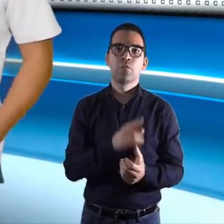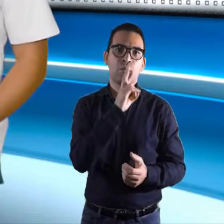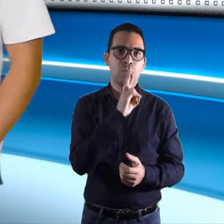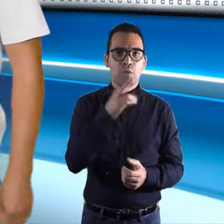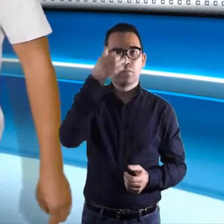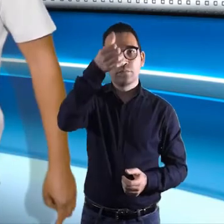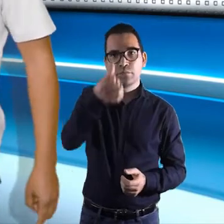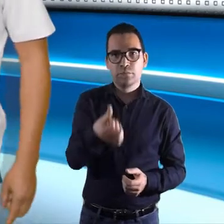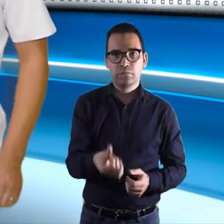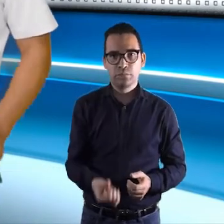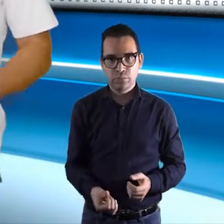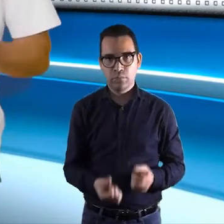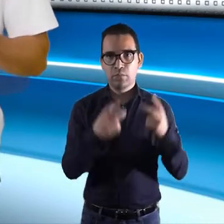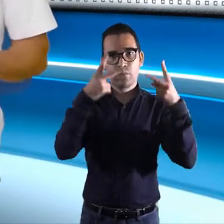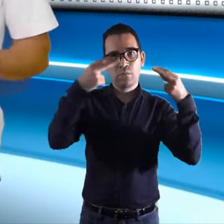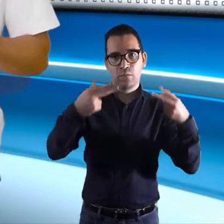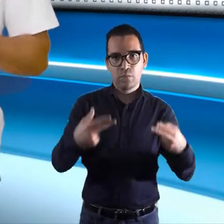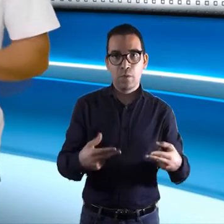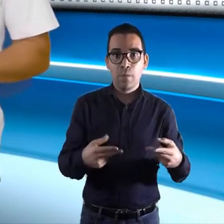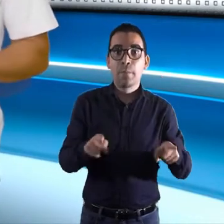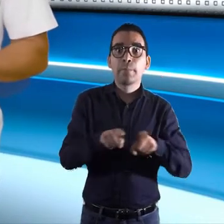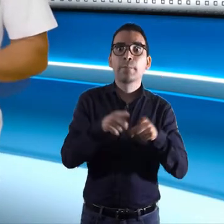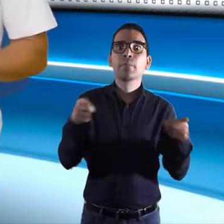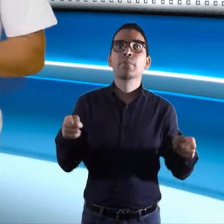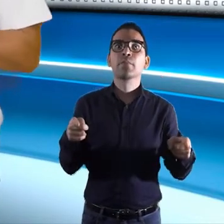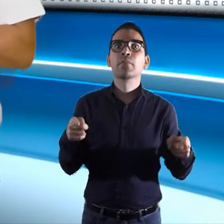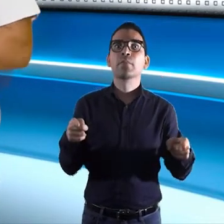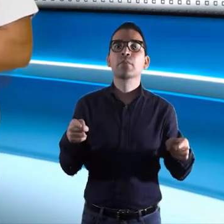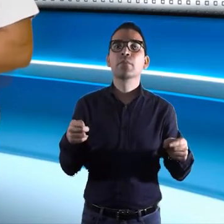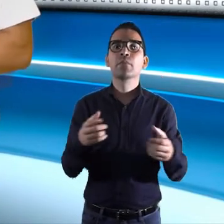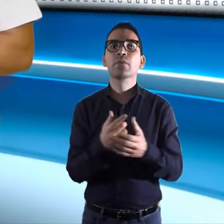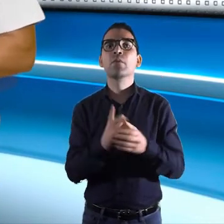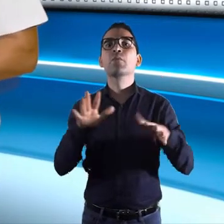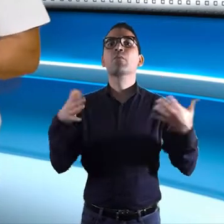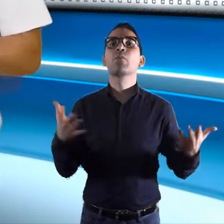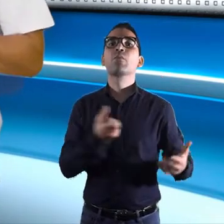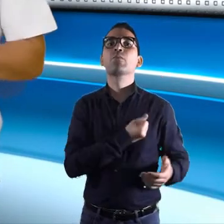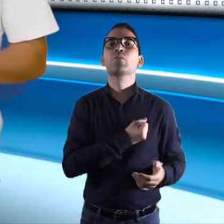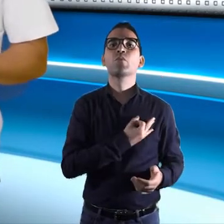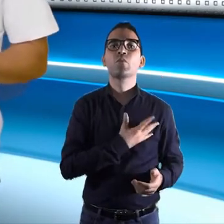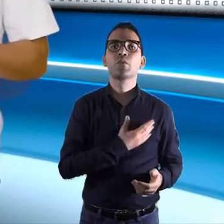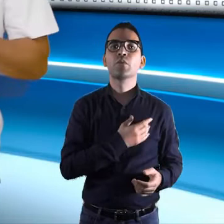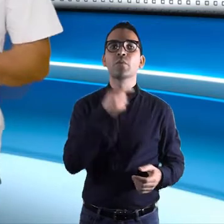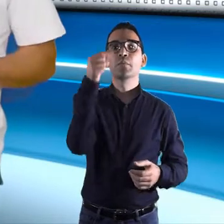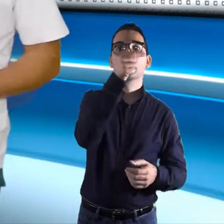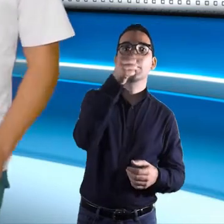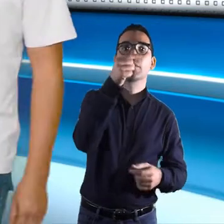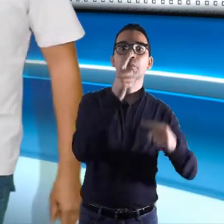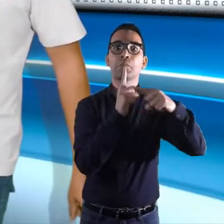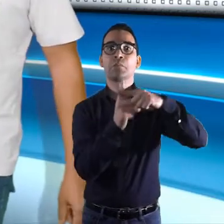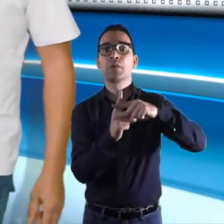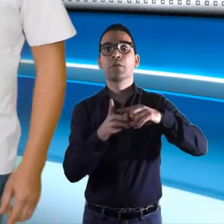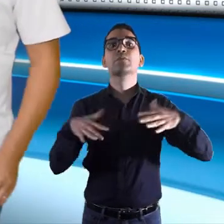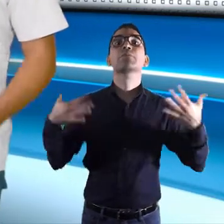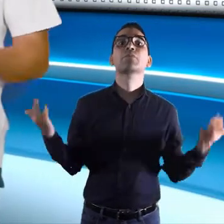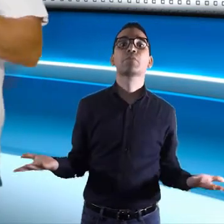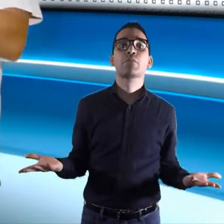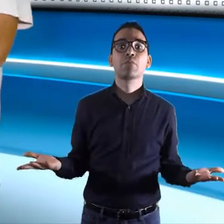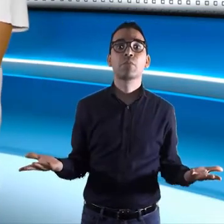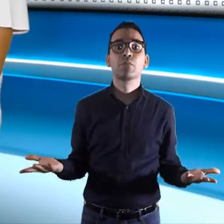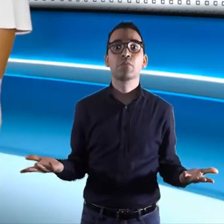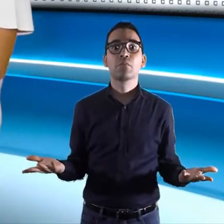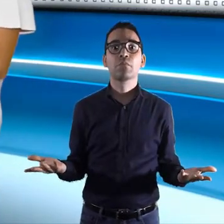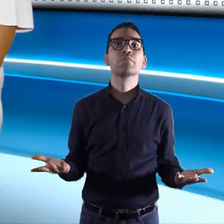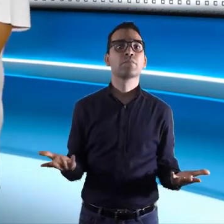6. Mas e aí? Qual valor é positivo e qual é negativo?